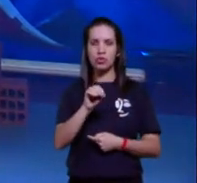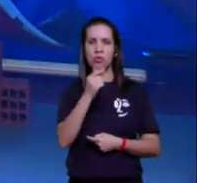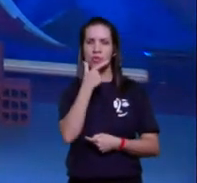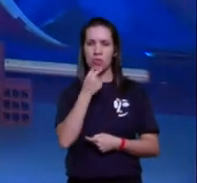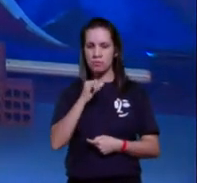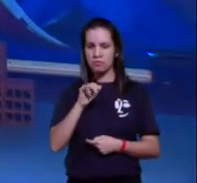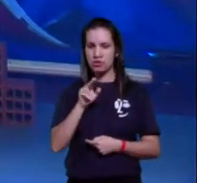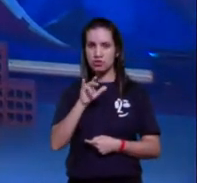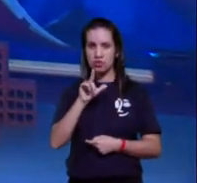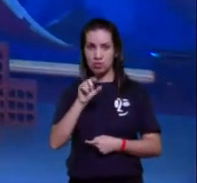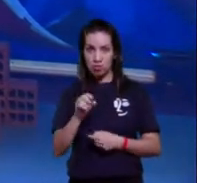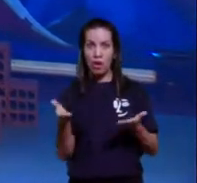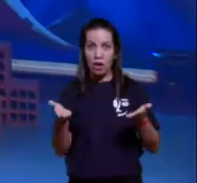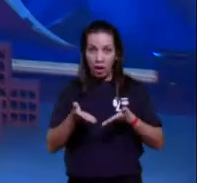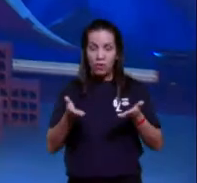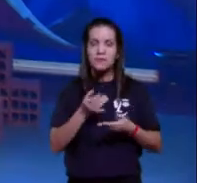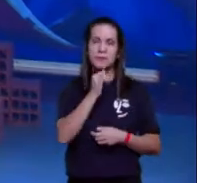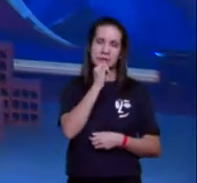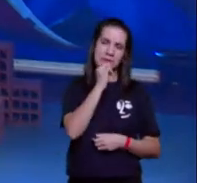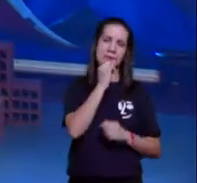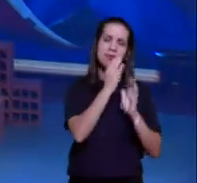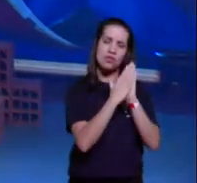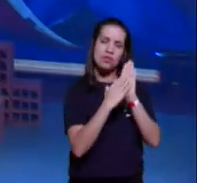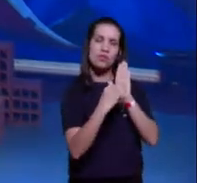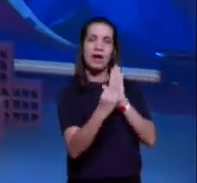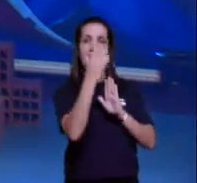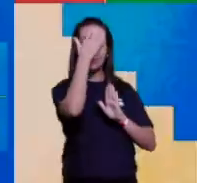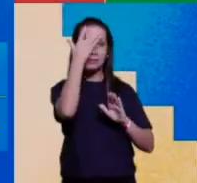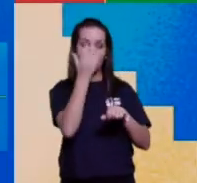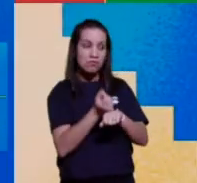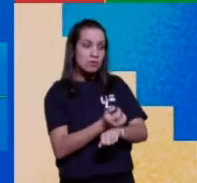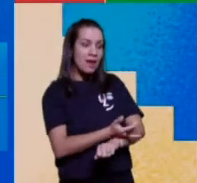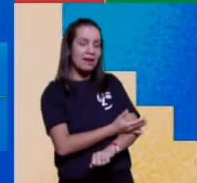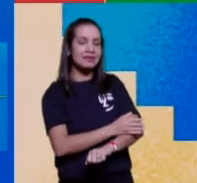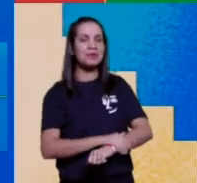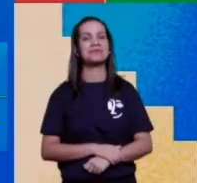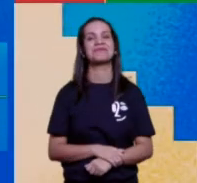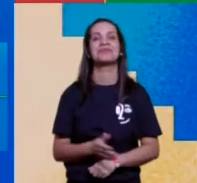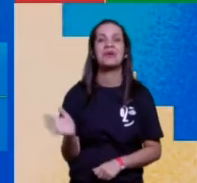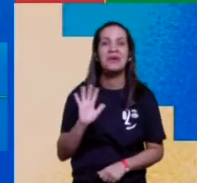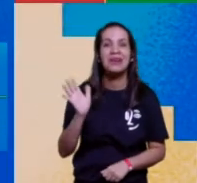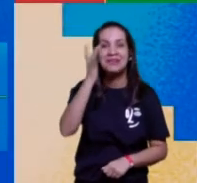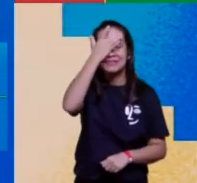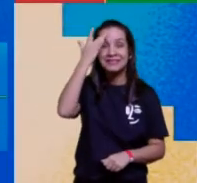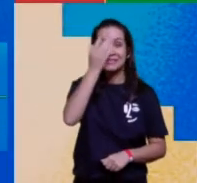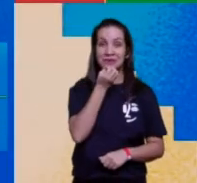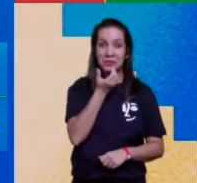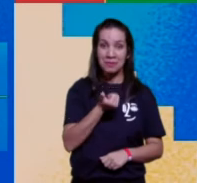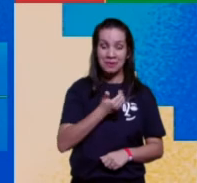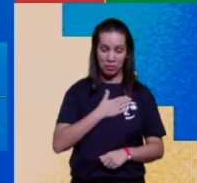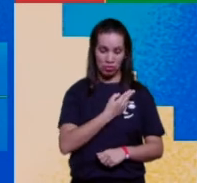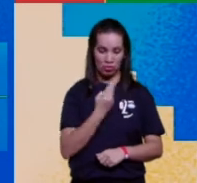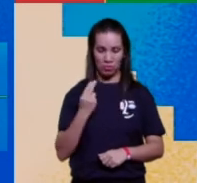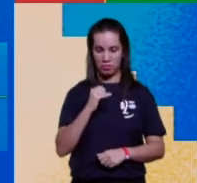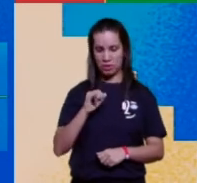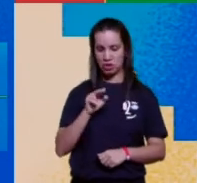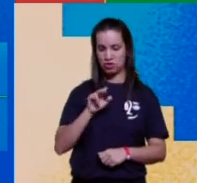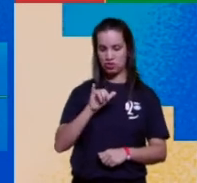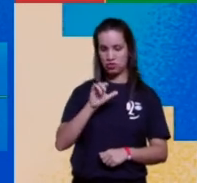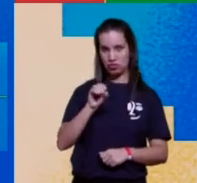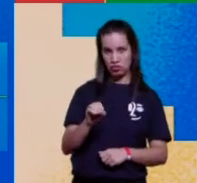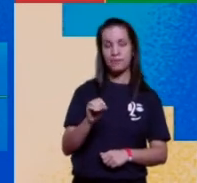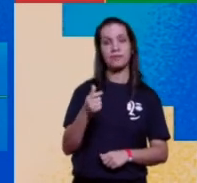veio fazer para dar um bom exemplo, inspirar a galera. Olá, pessoal, tudo bem? Eu sou o Júlio Fernandes, estou falando aqui